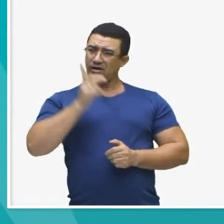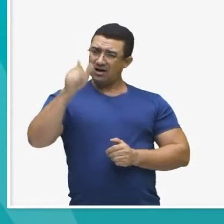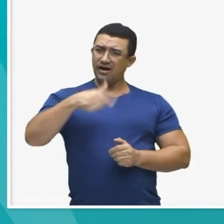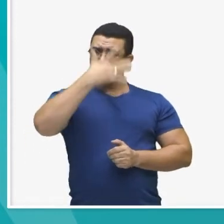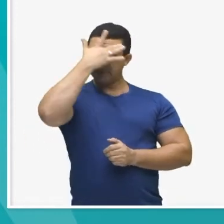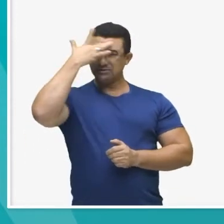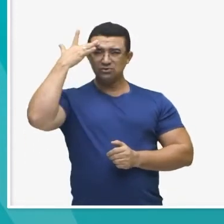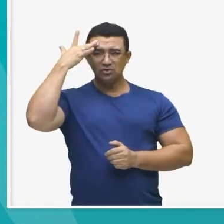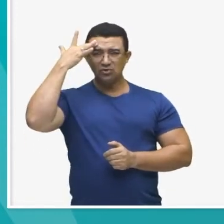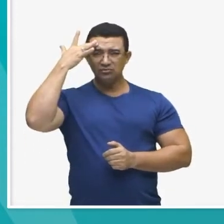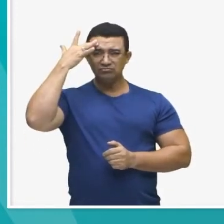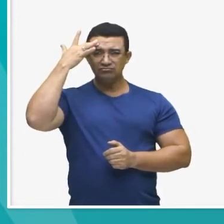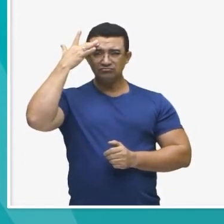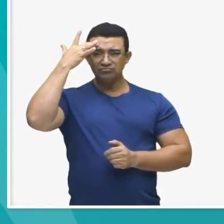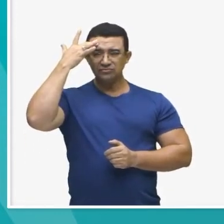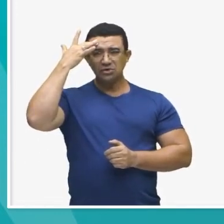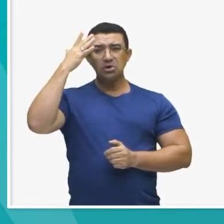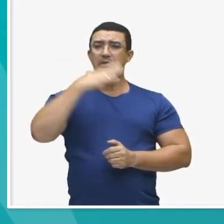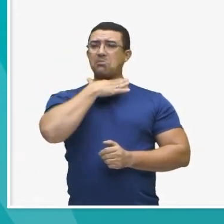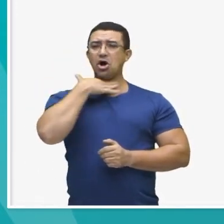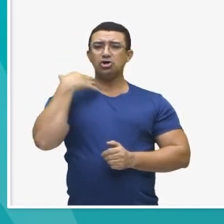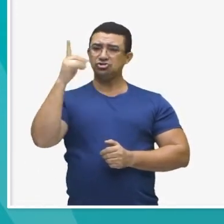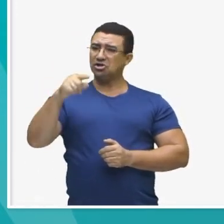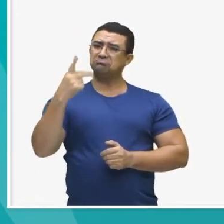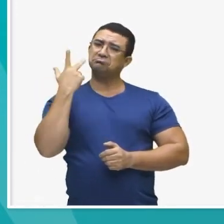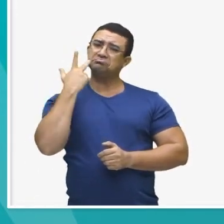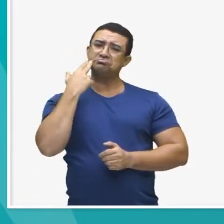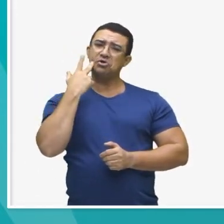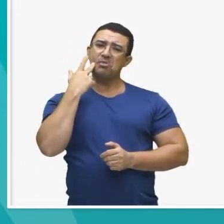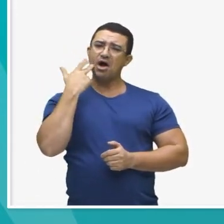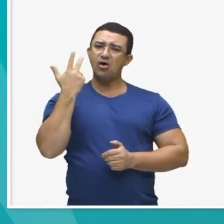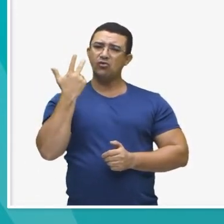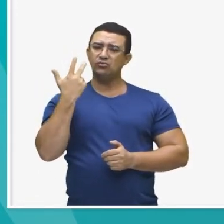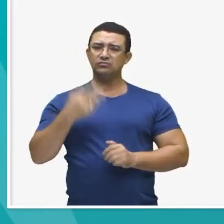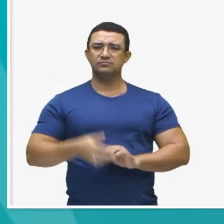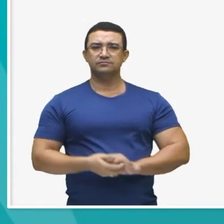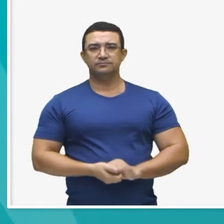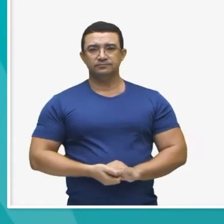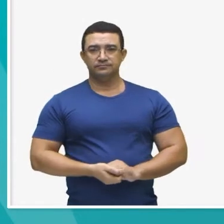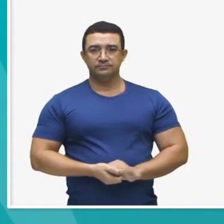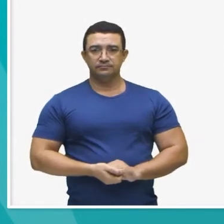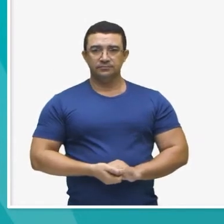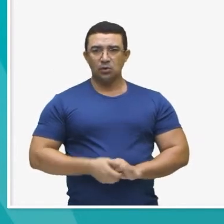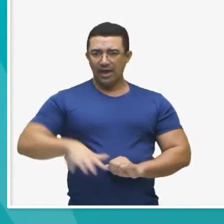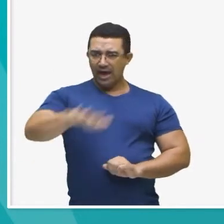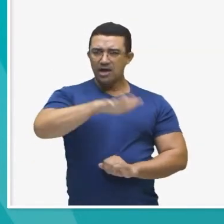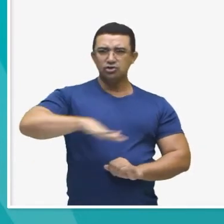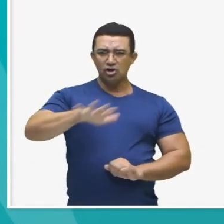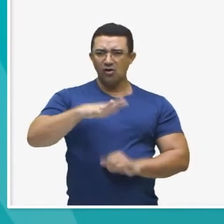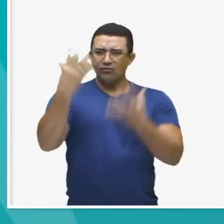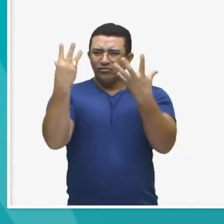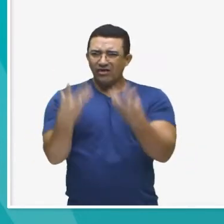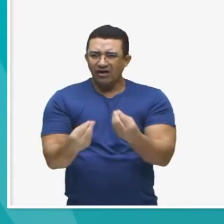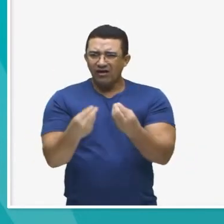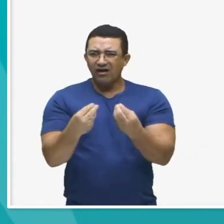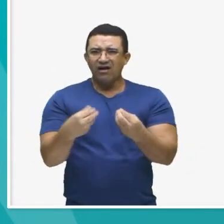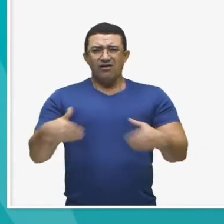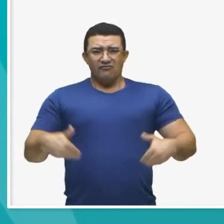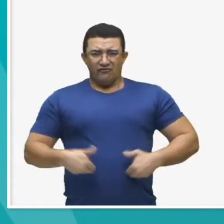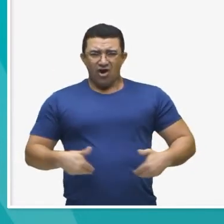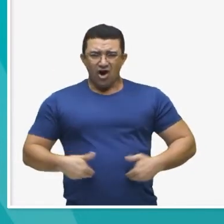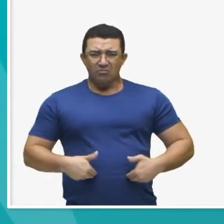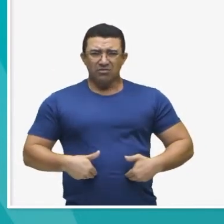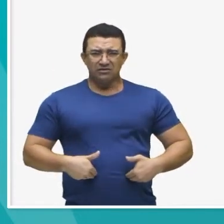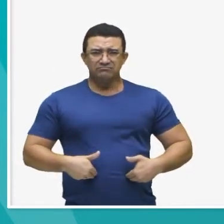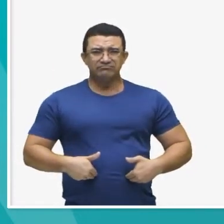a morte delas é banal. Não deveria ser assim, mas é o que está acontecendo na região dele e é por isso que ele resolve